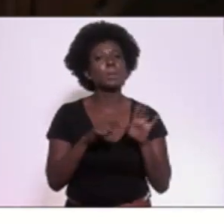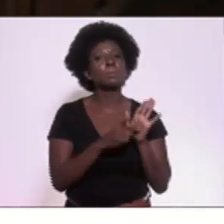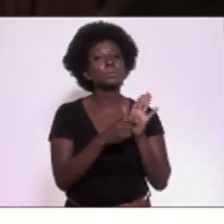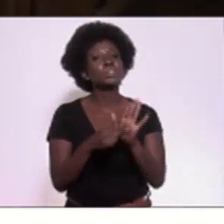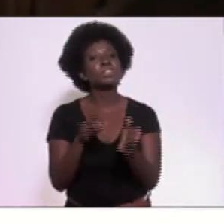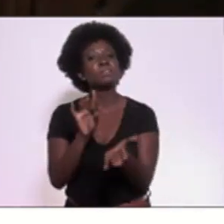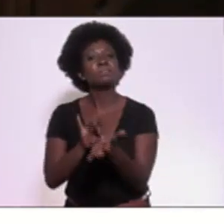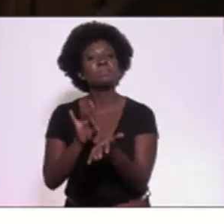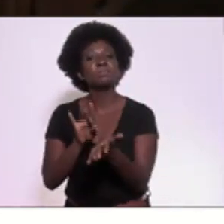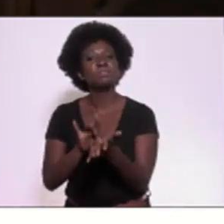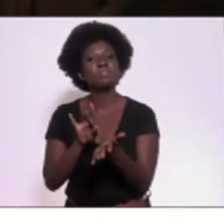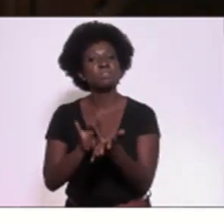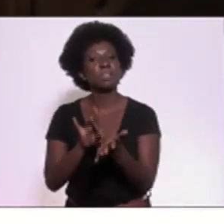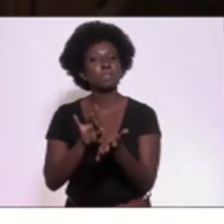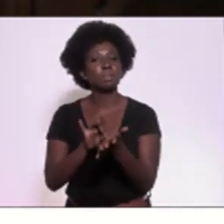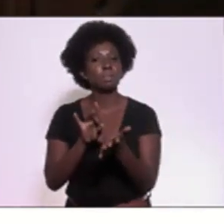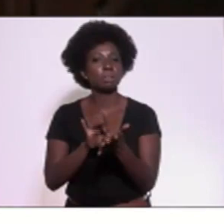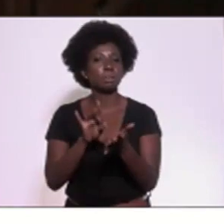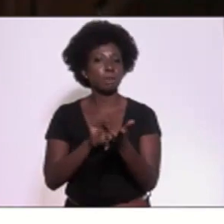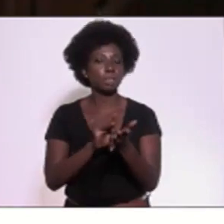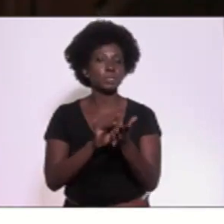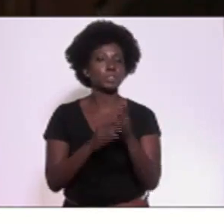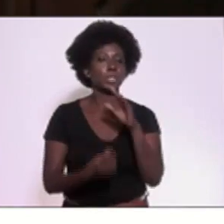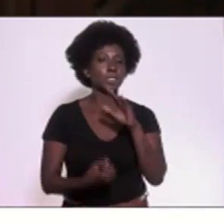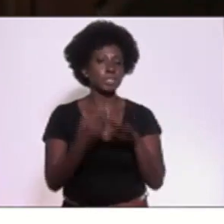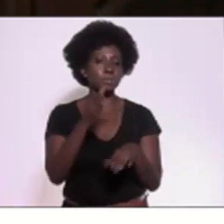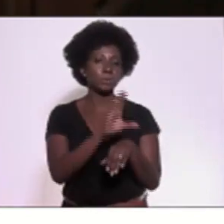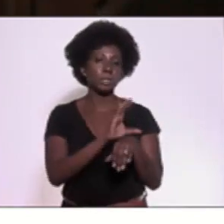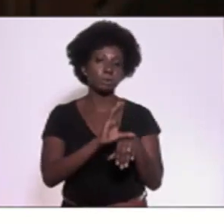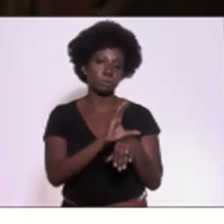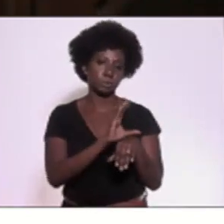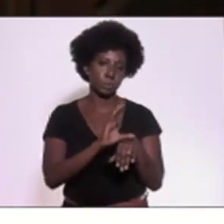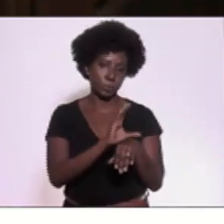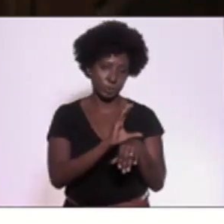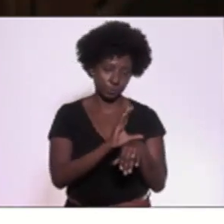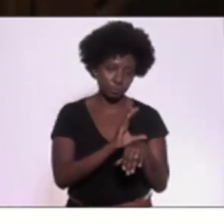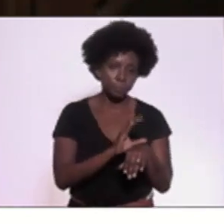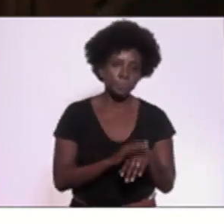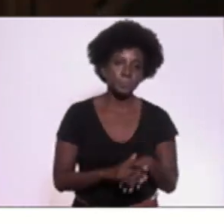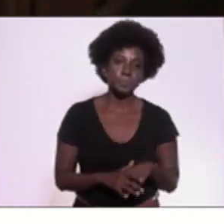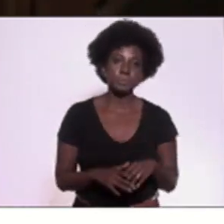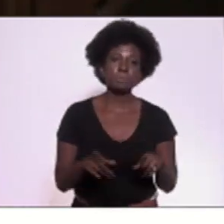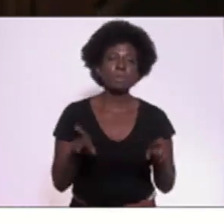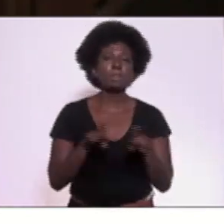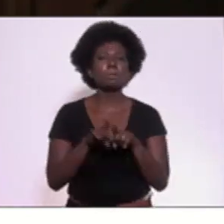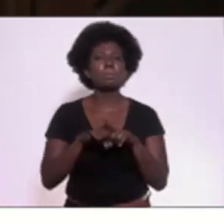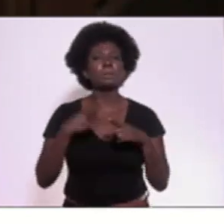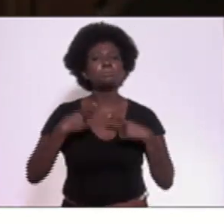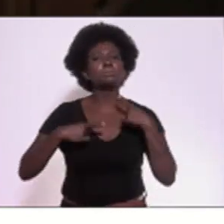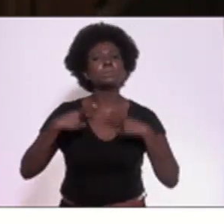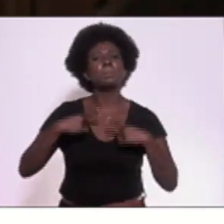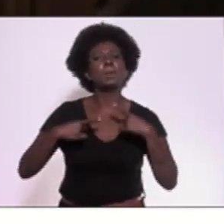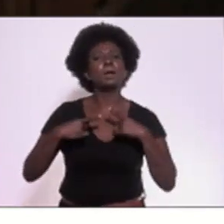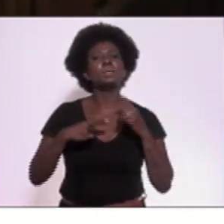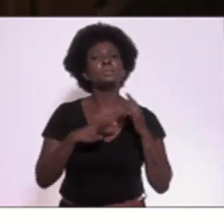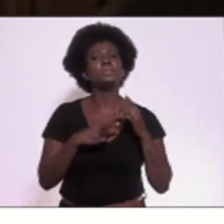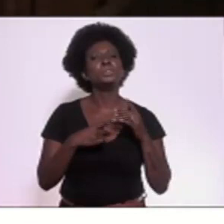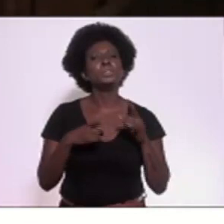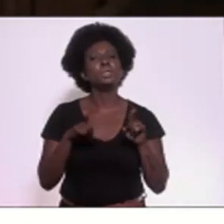na garantia da Constituição. Trazer aqui também um debate fundamental, que